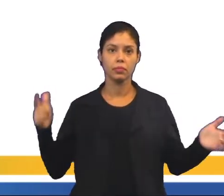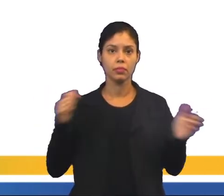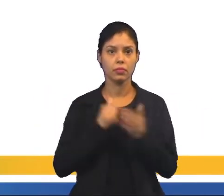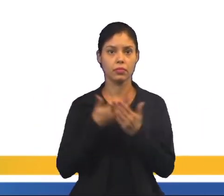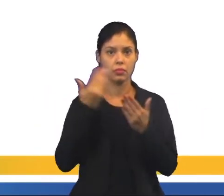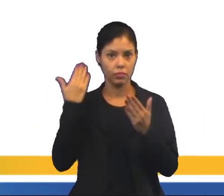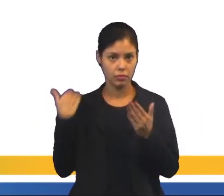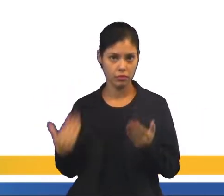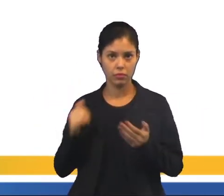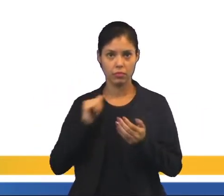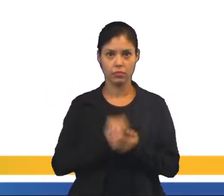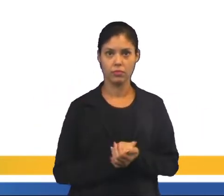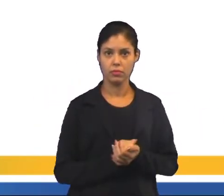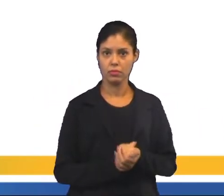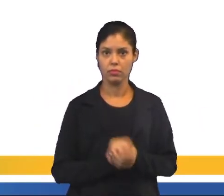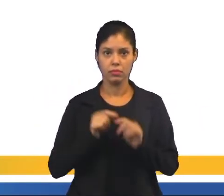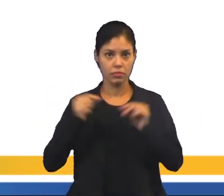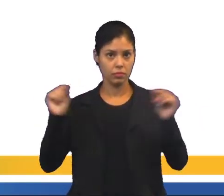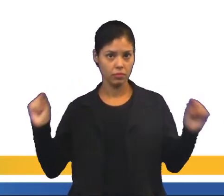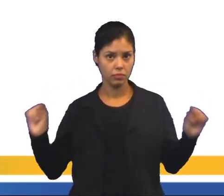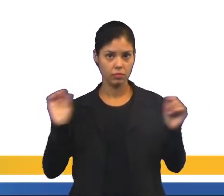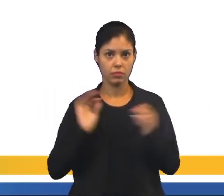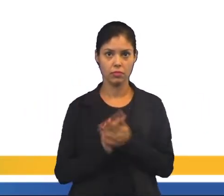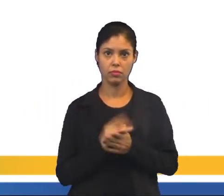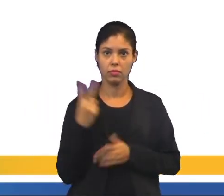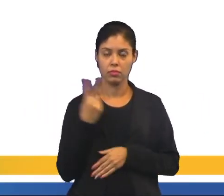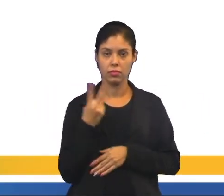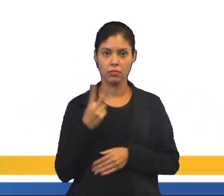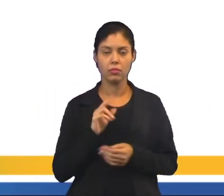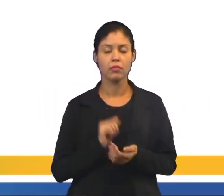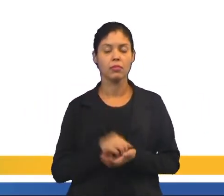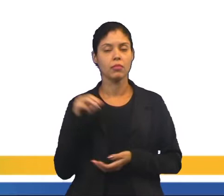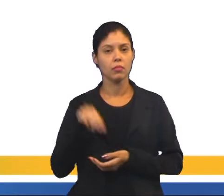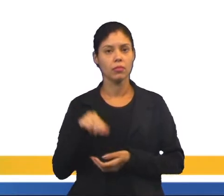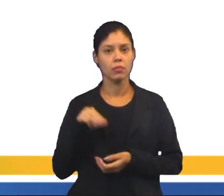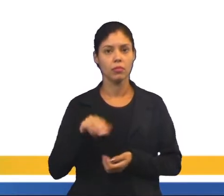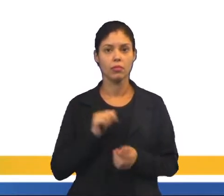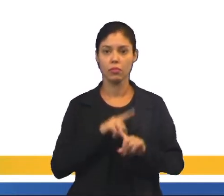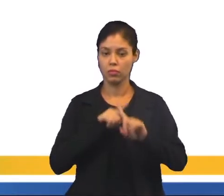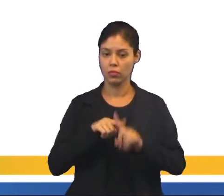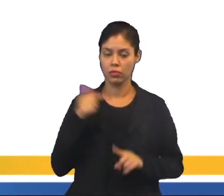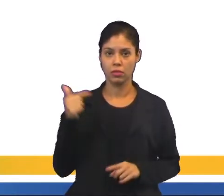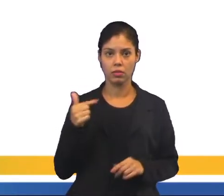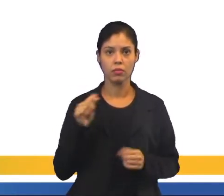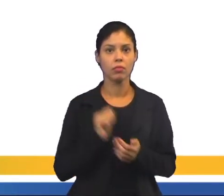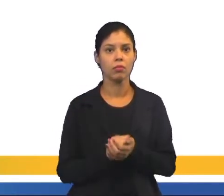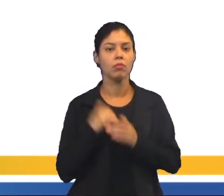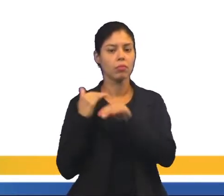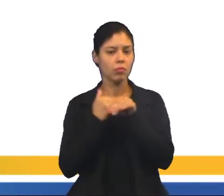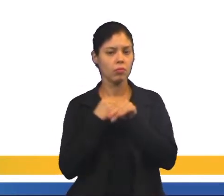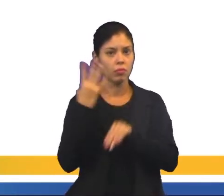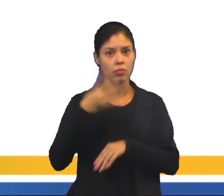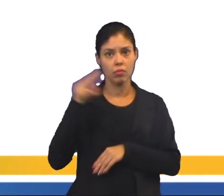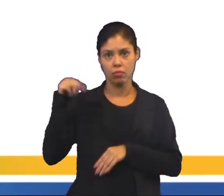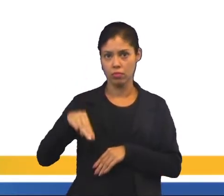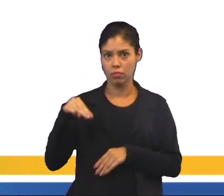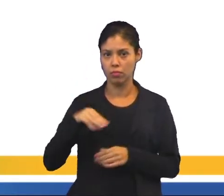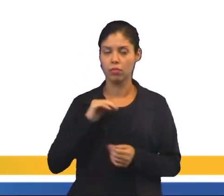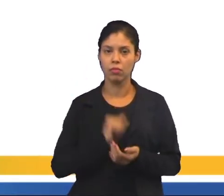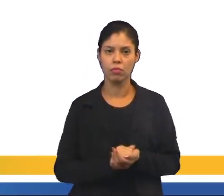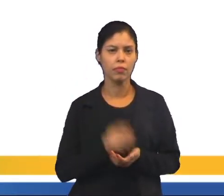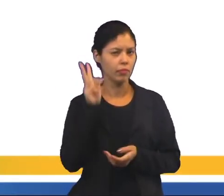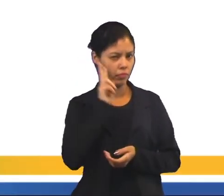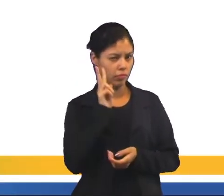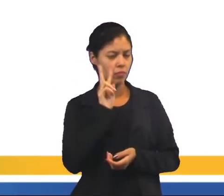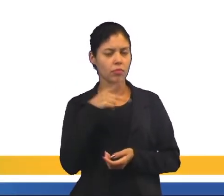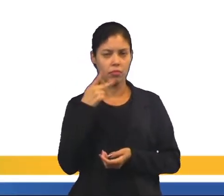dimensões anterior. Comprimento, 2 metros vezes 2, que é igual a 4 metros. Lembra como eu